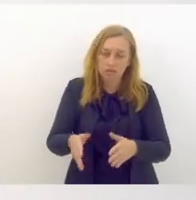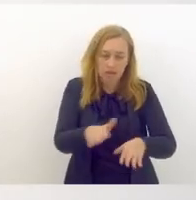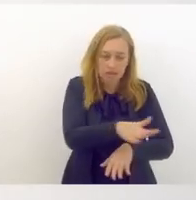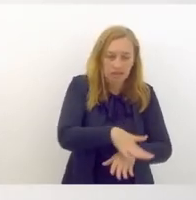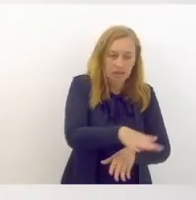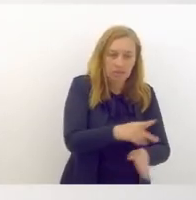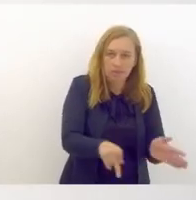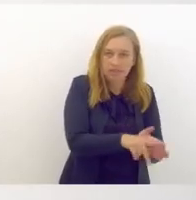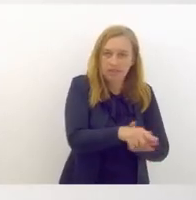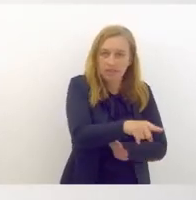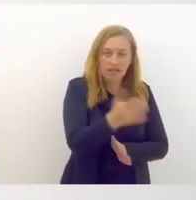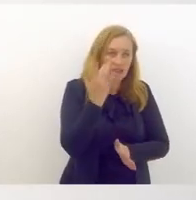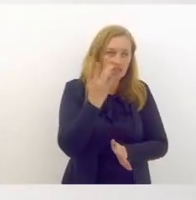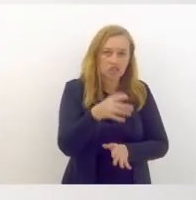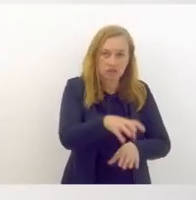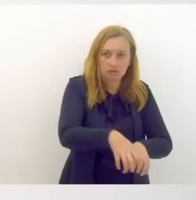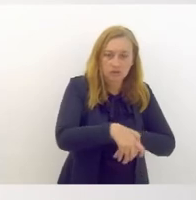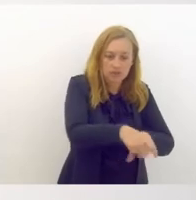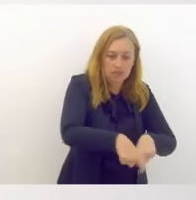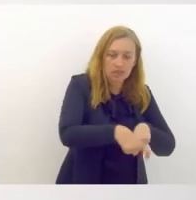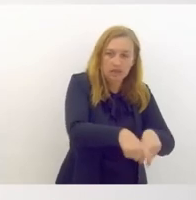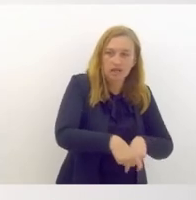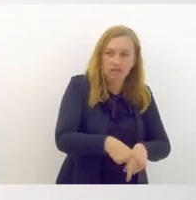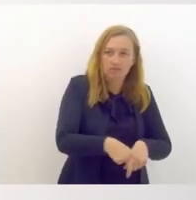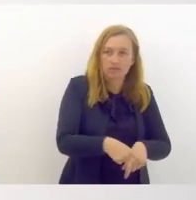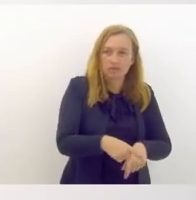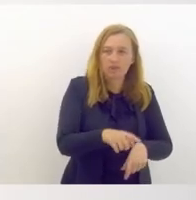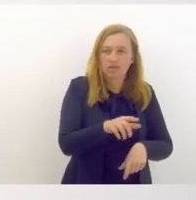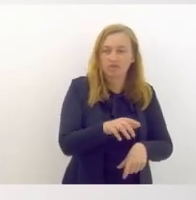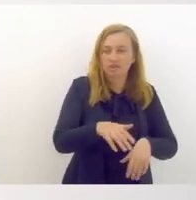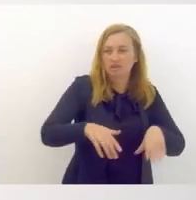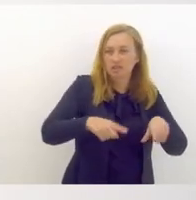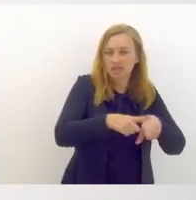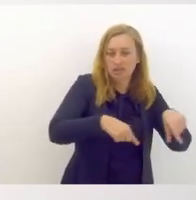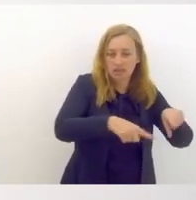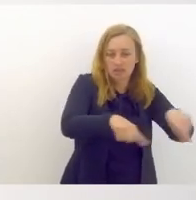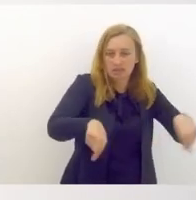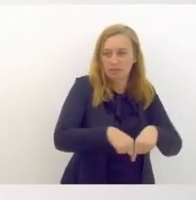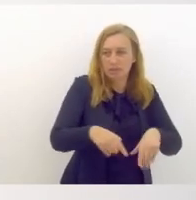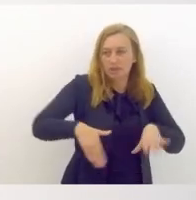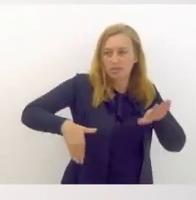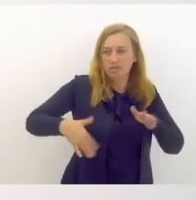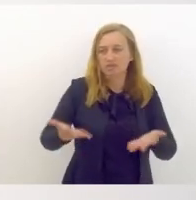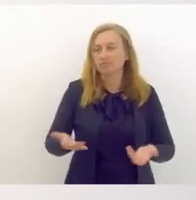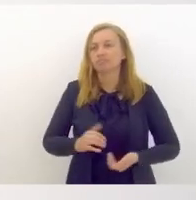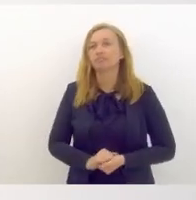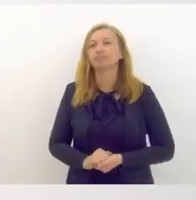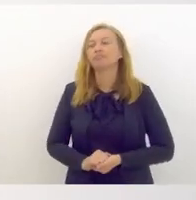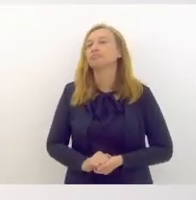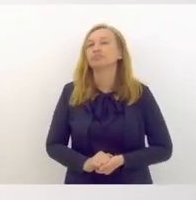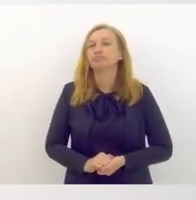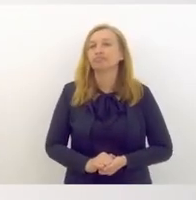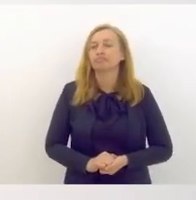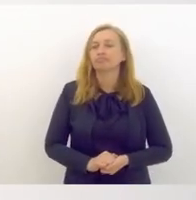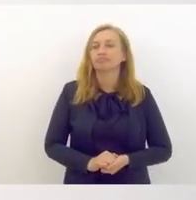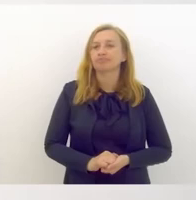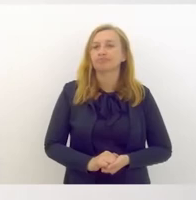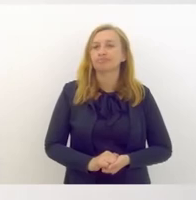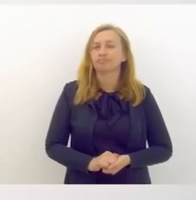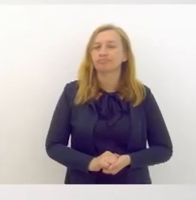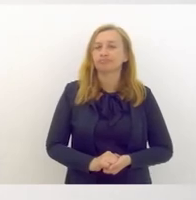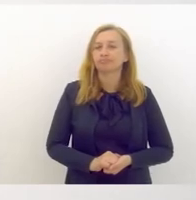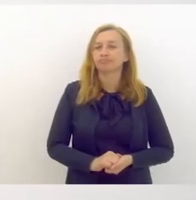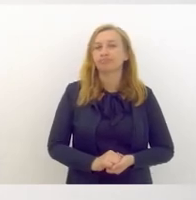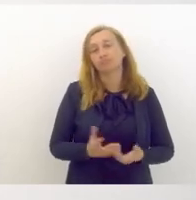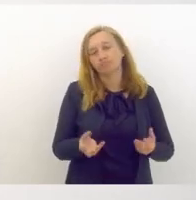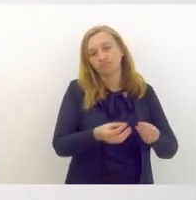Então, eu não estou entendendo muito bem qual o objetivo dessa recategorização, se ela vai ser extremamente